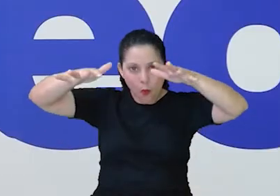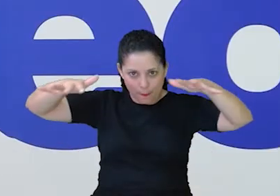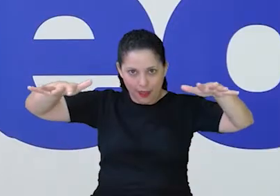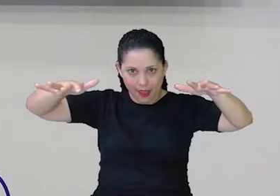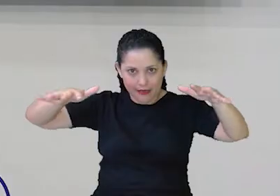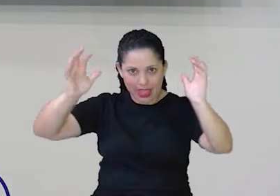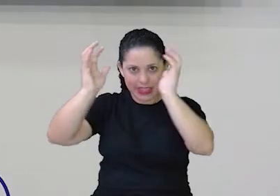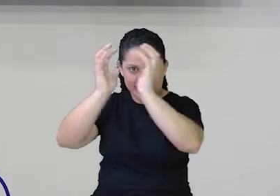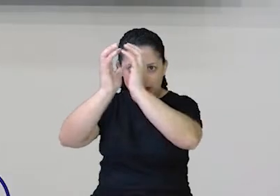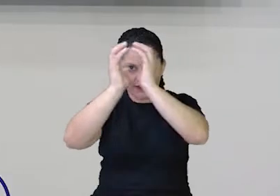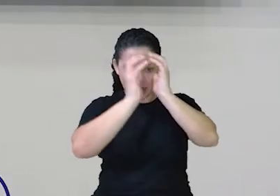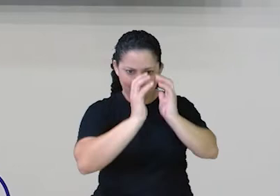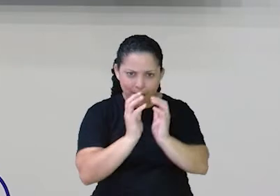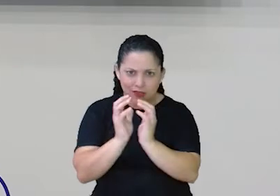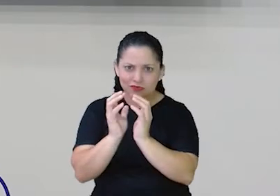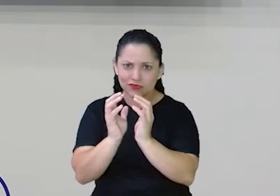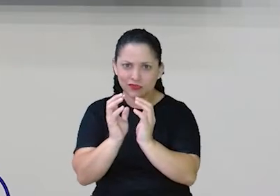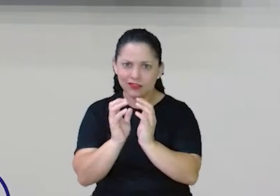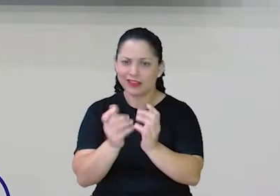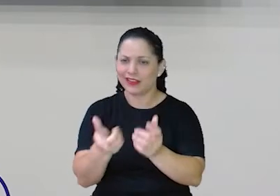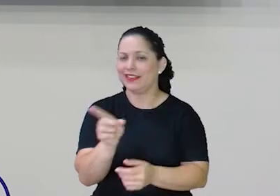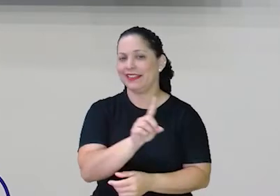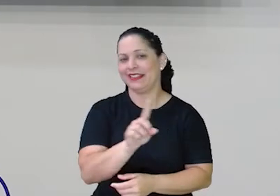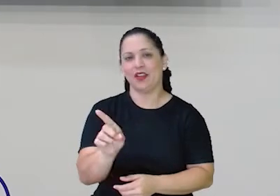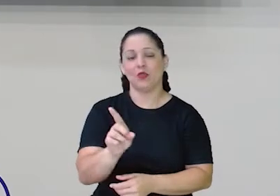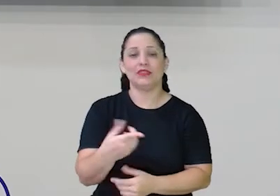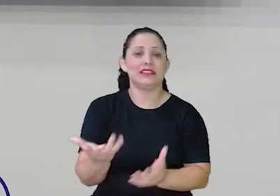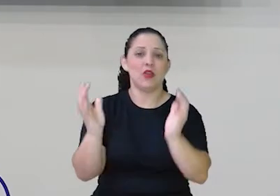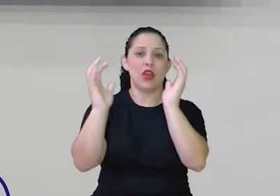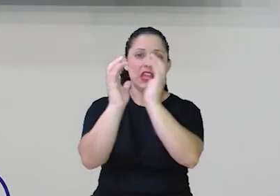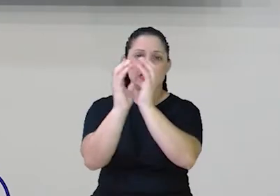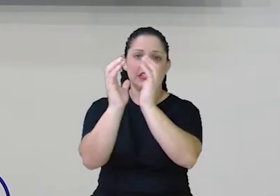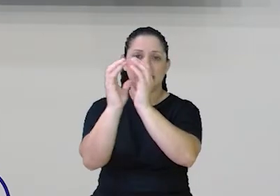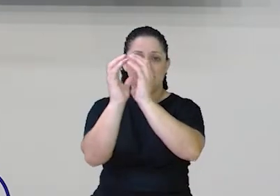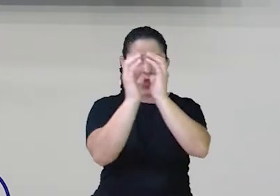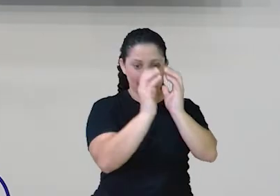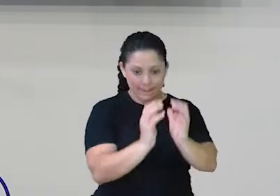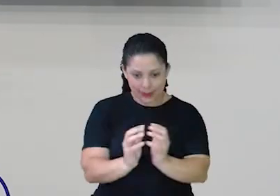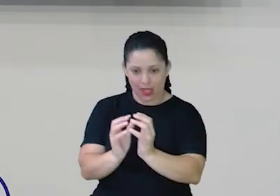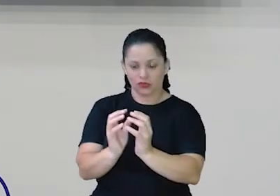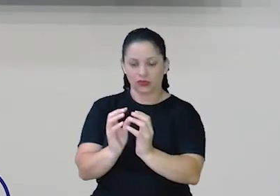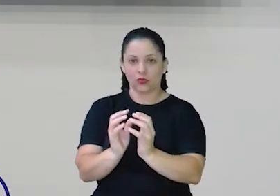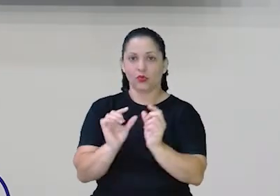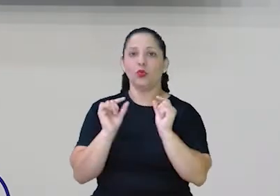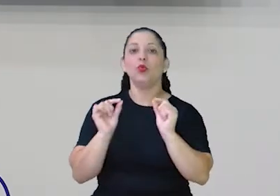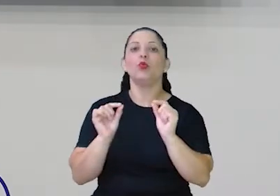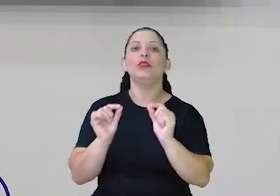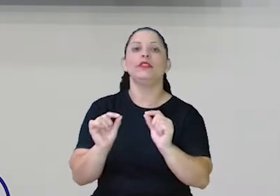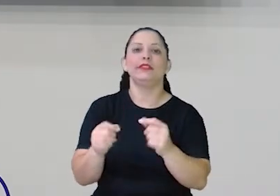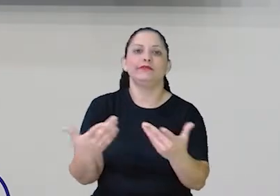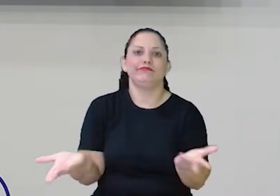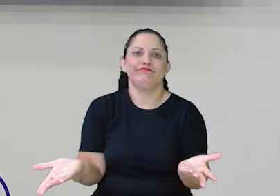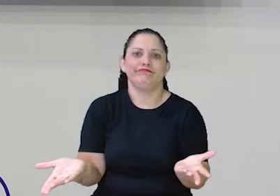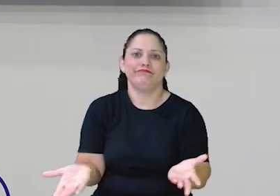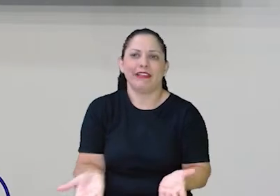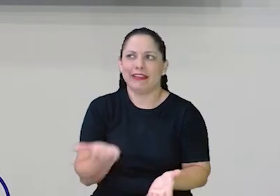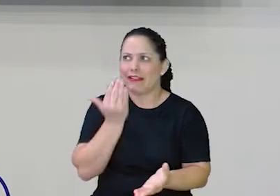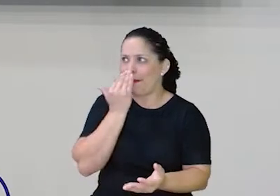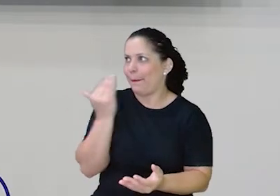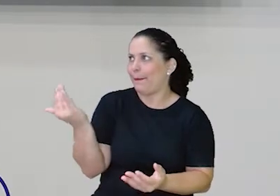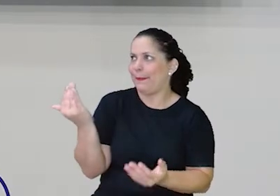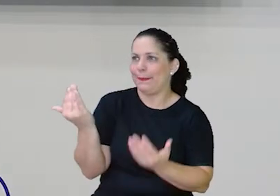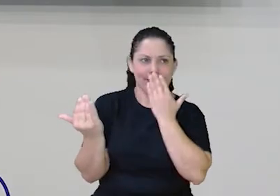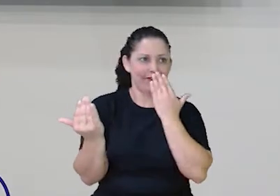o Recife está abaixo do mar não, sabia, gente? Porque se o Recife estivesse abaixo do mar, a gente vivia com diques assim na frente da nossa cidade.